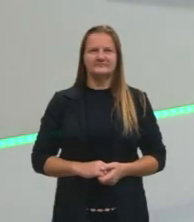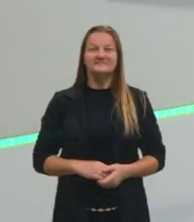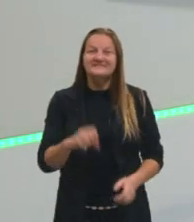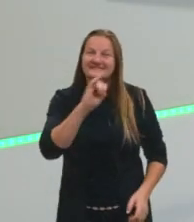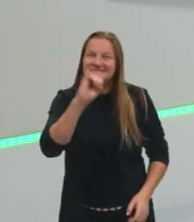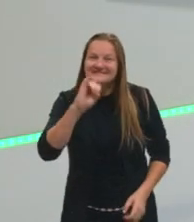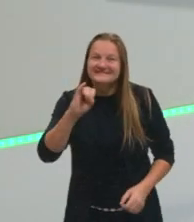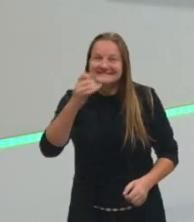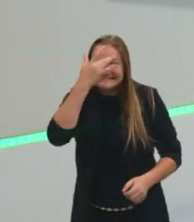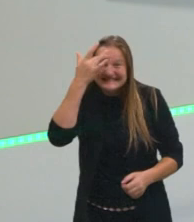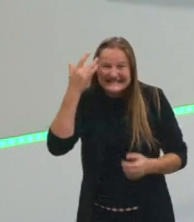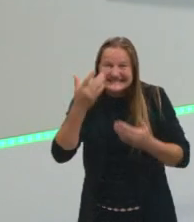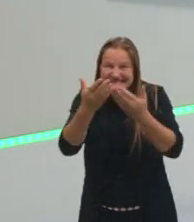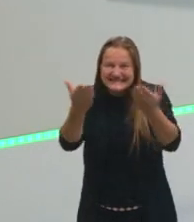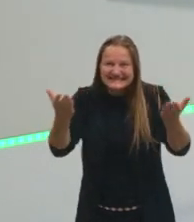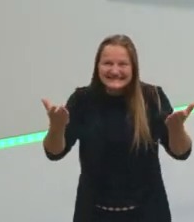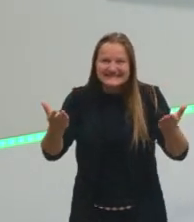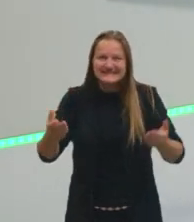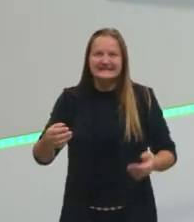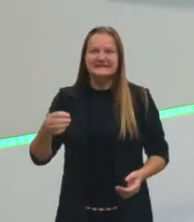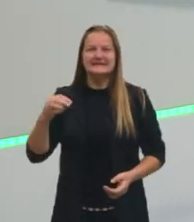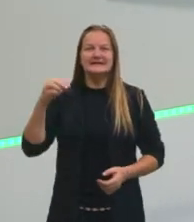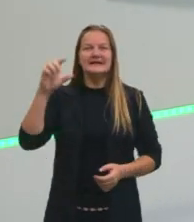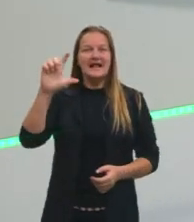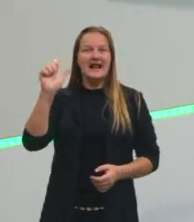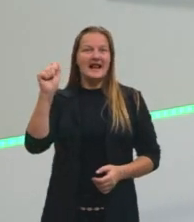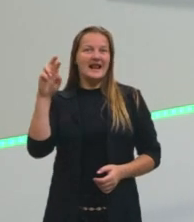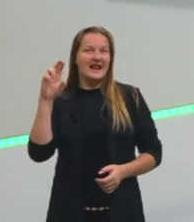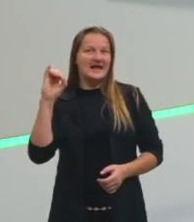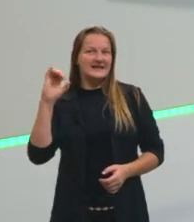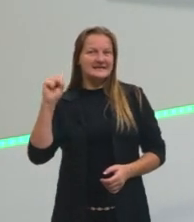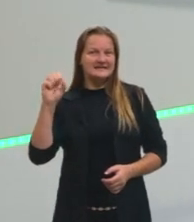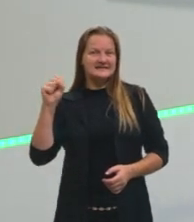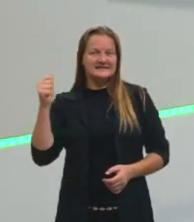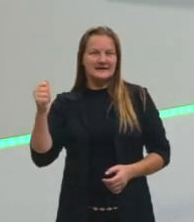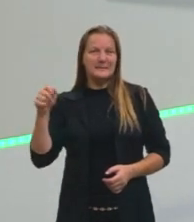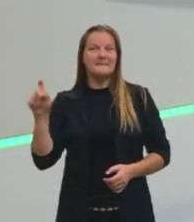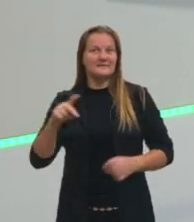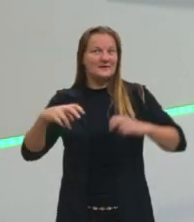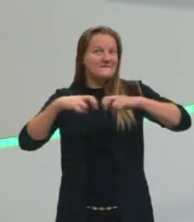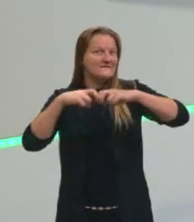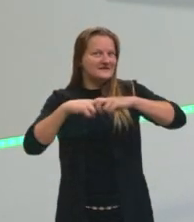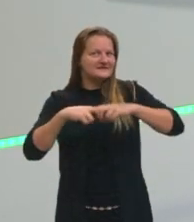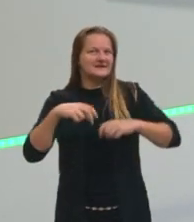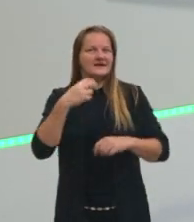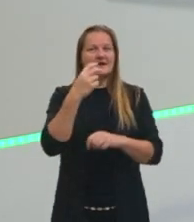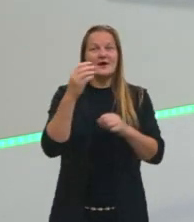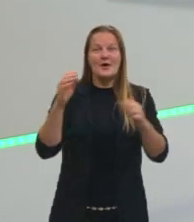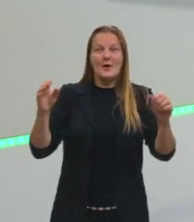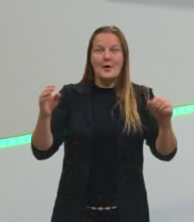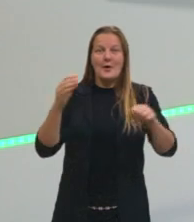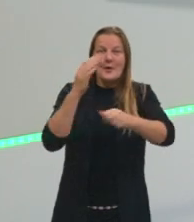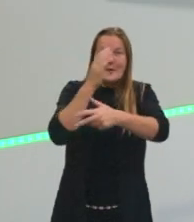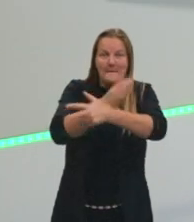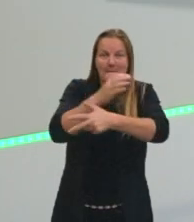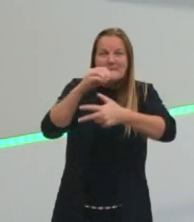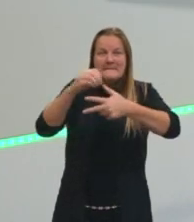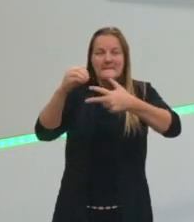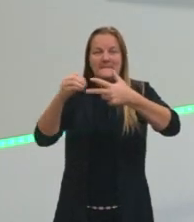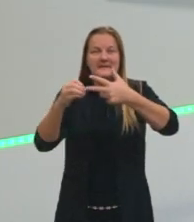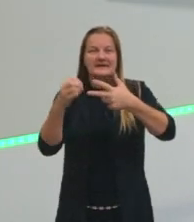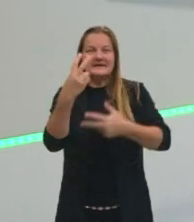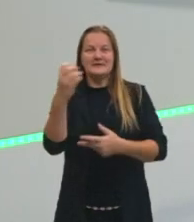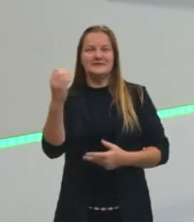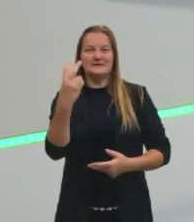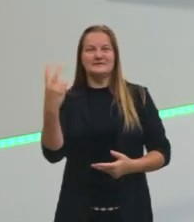o Olá pessoal Eu me chamo Larissa e só professora de física do pré-enem 2022 o meu sinal em Libras aí se